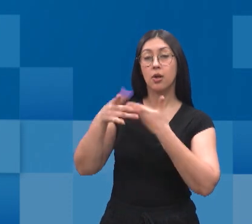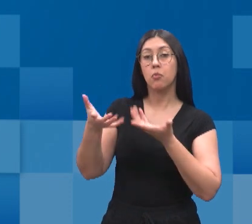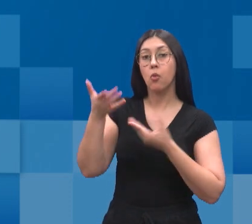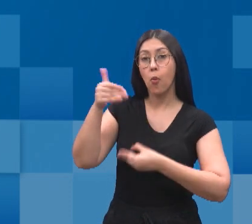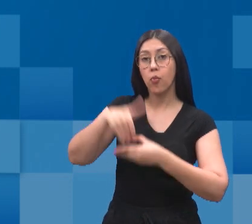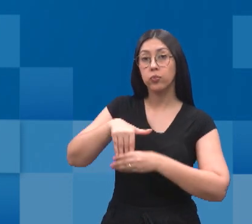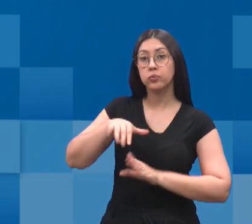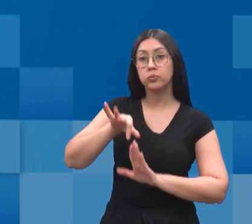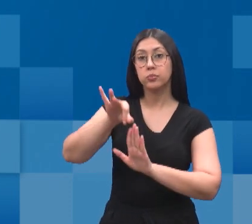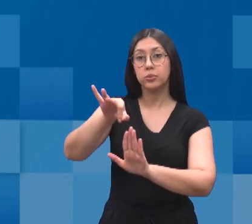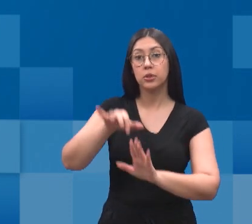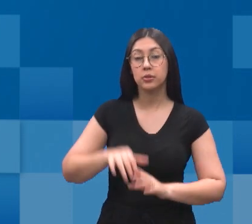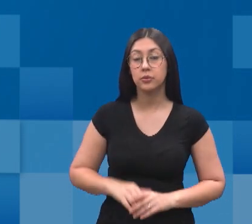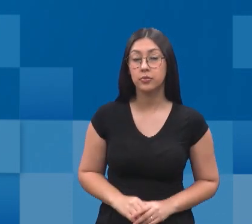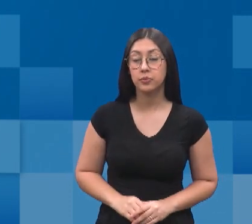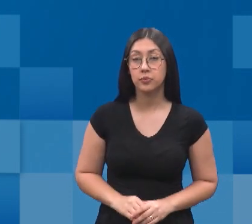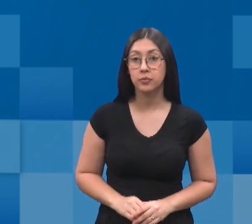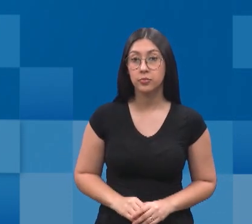voto.